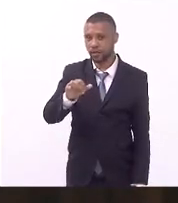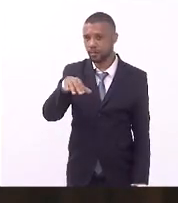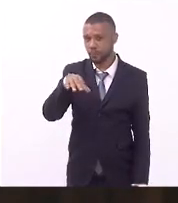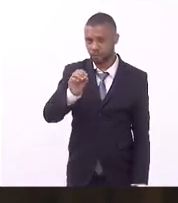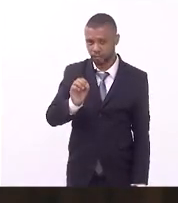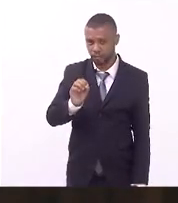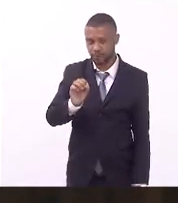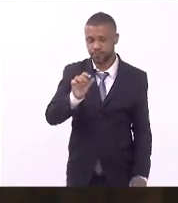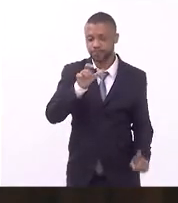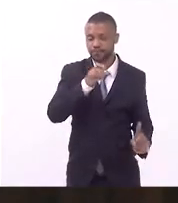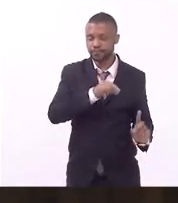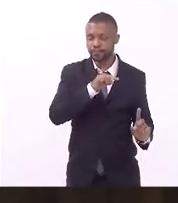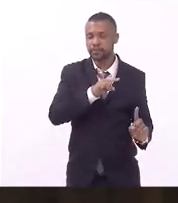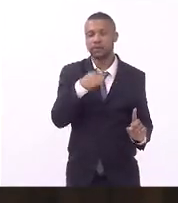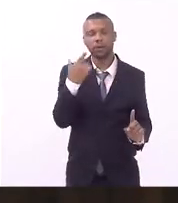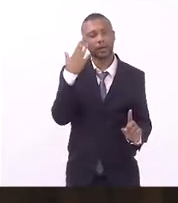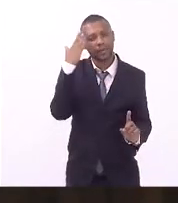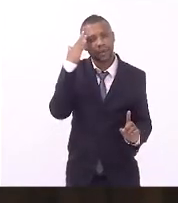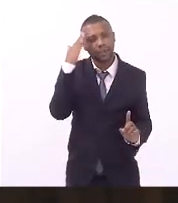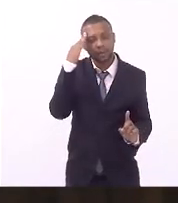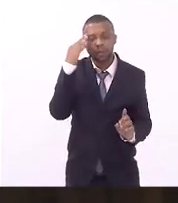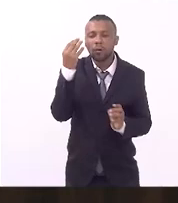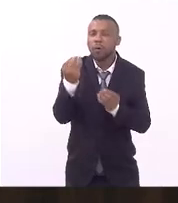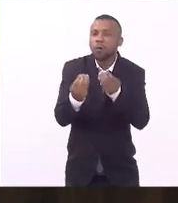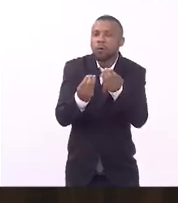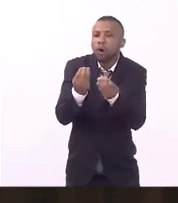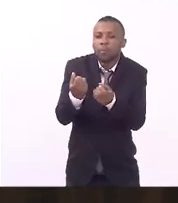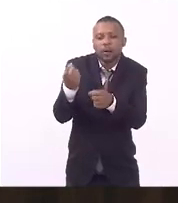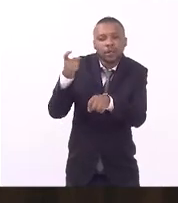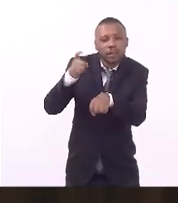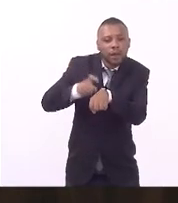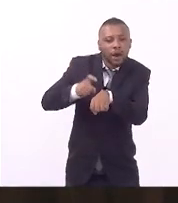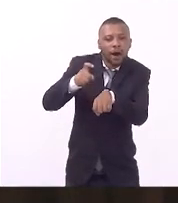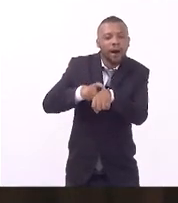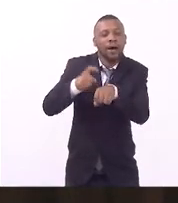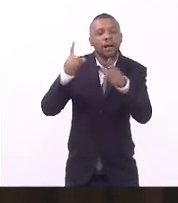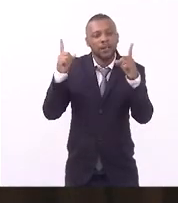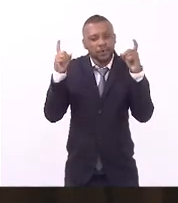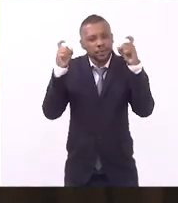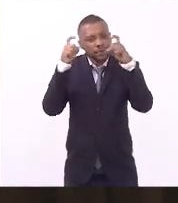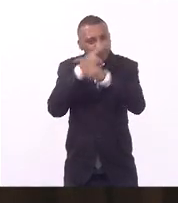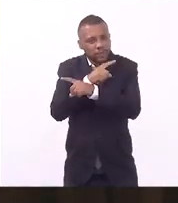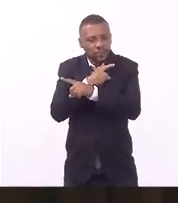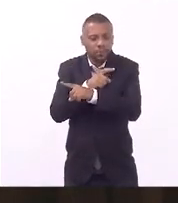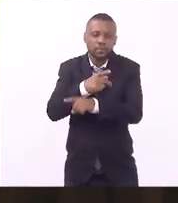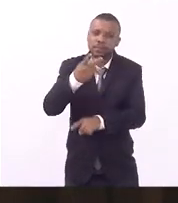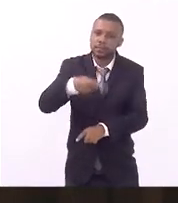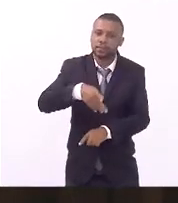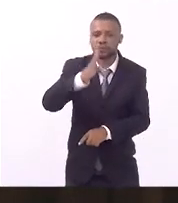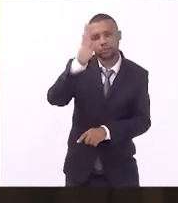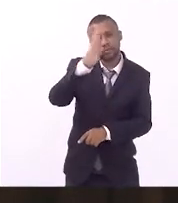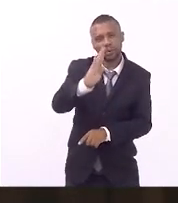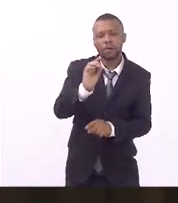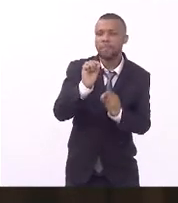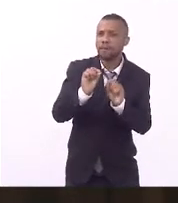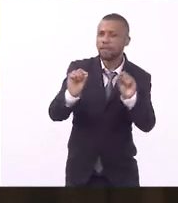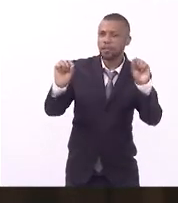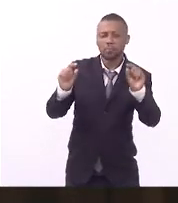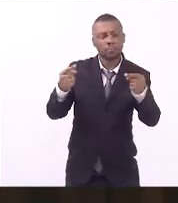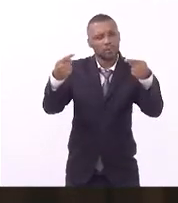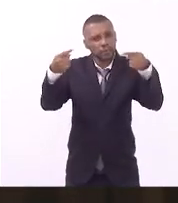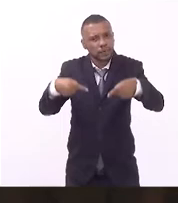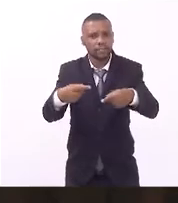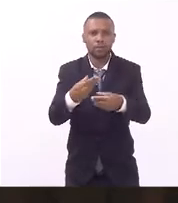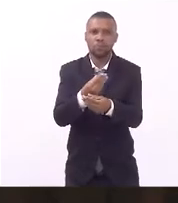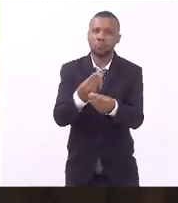Nós sabemos o quanto nós temos vivido momentos difíceis no nosso país, muitos desafios